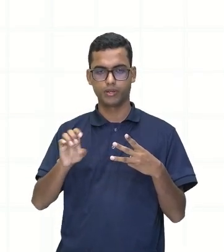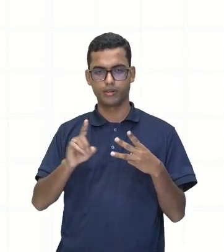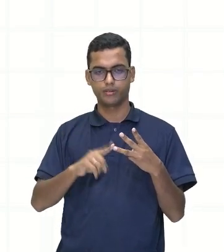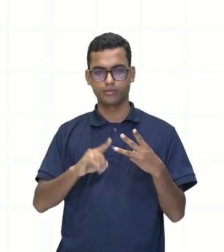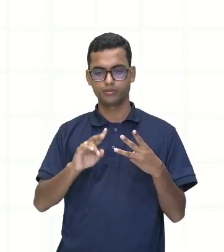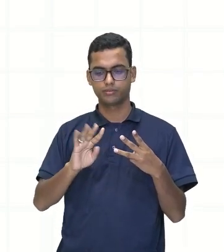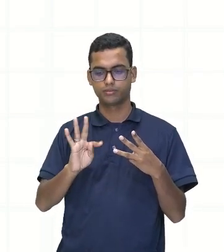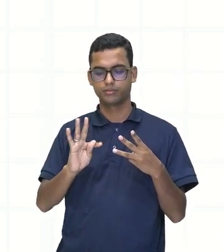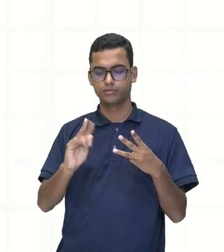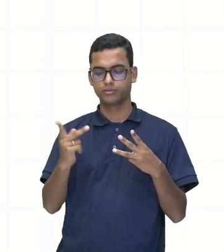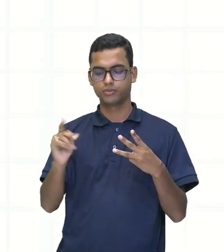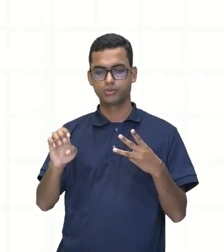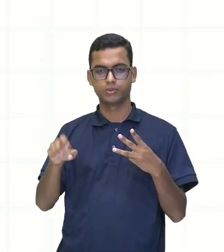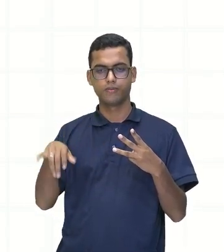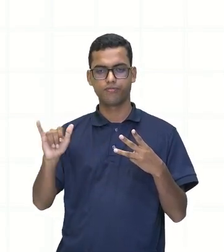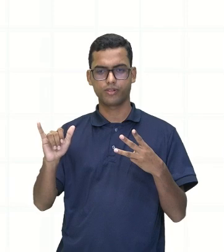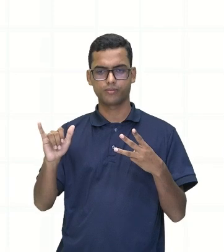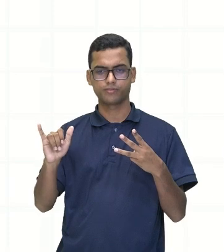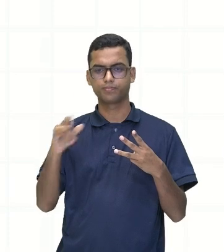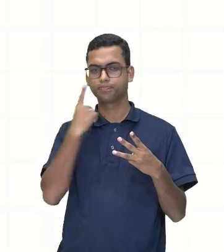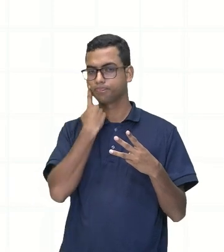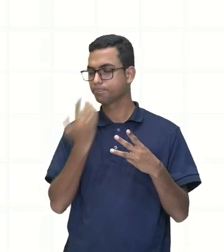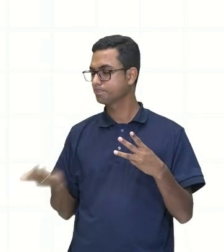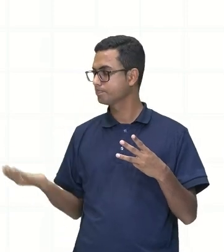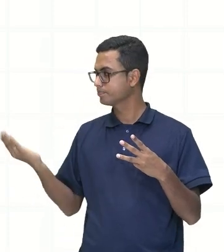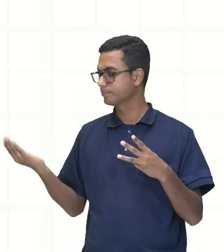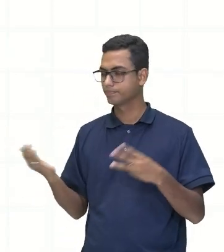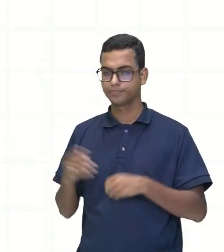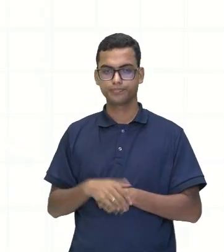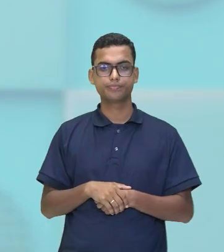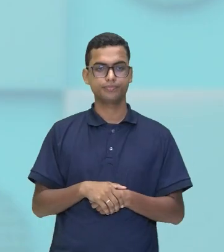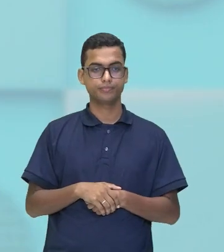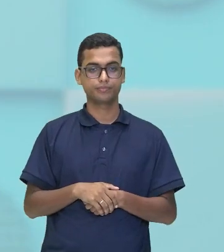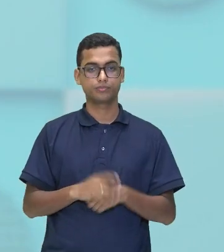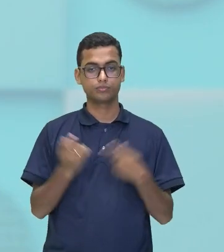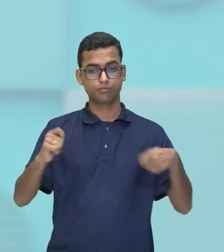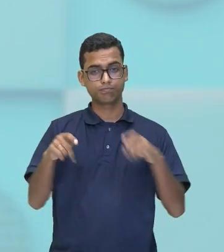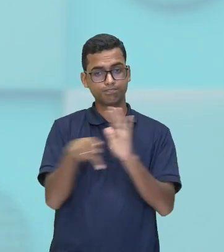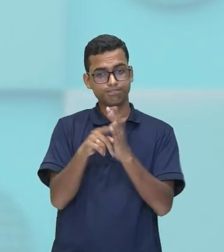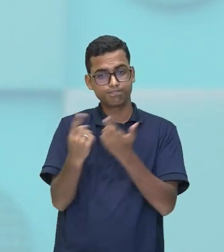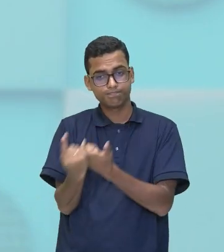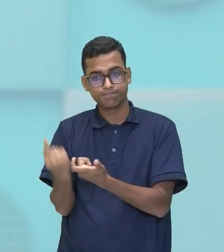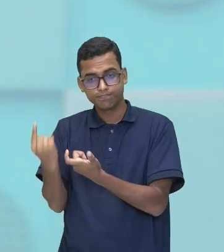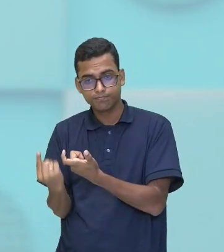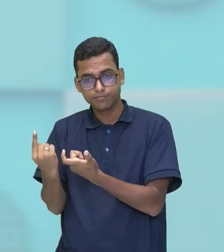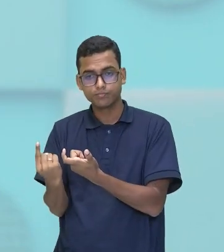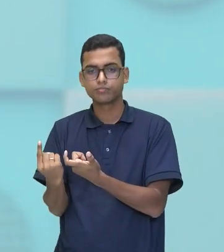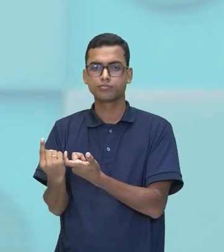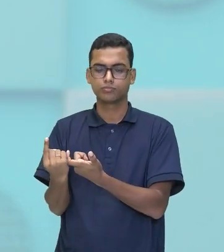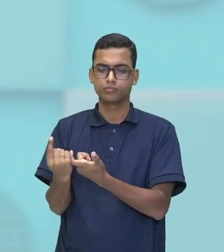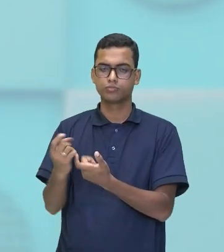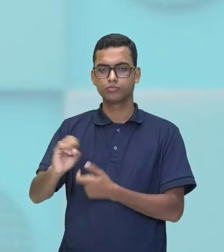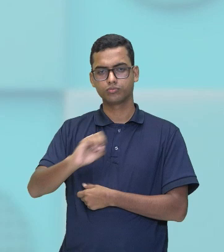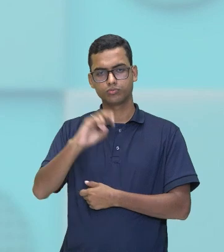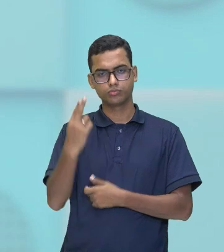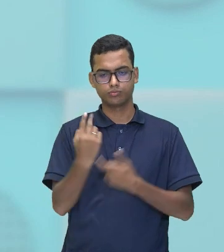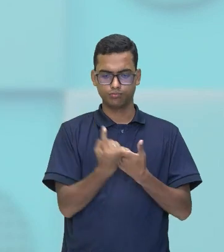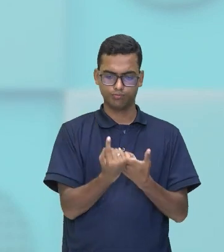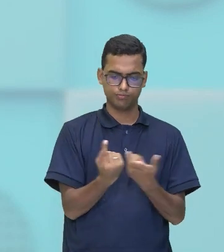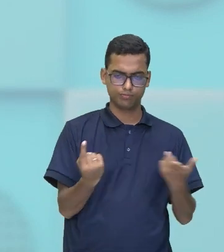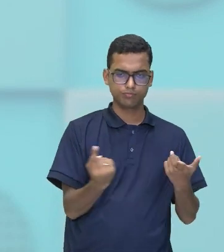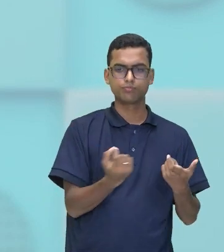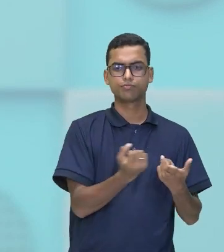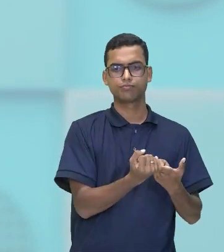E you, lembrando que you, ele pode ser tanto singular quanto plural. Então, tomem cuidado aí com o